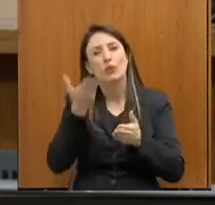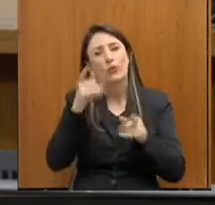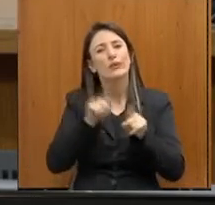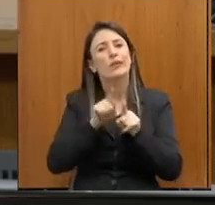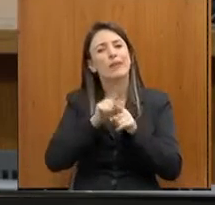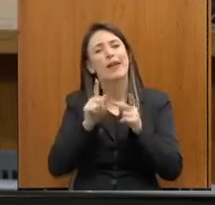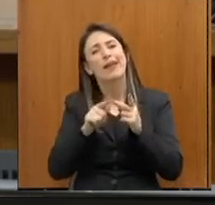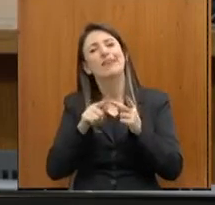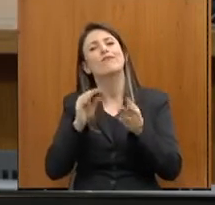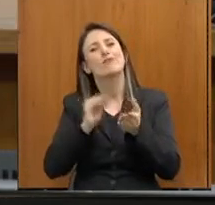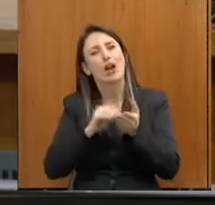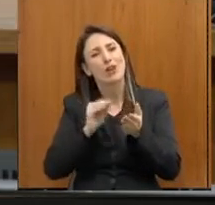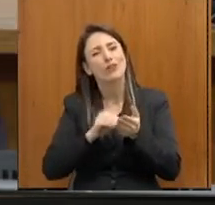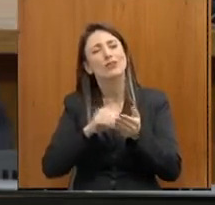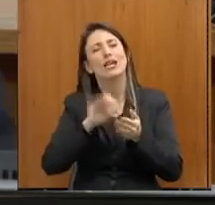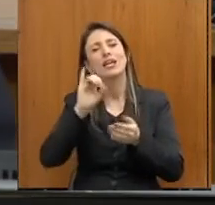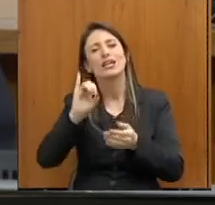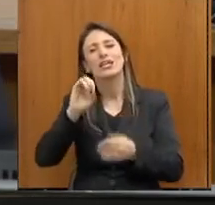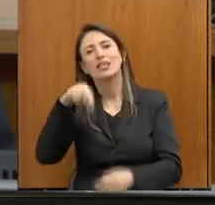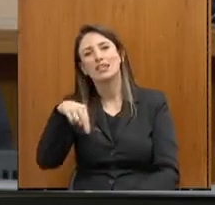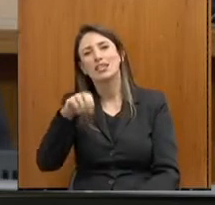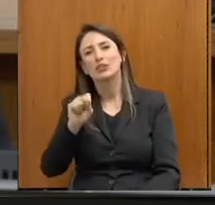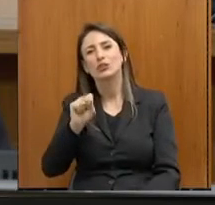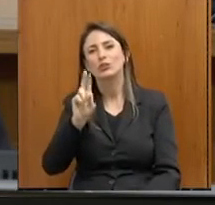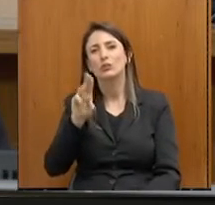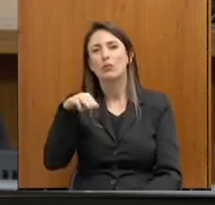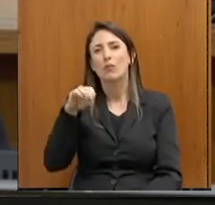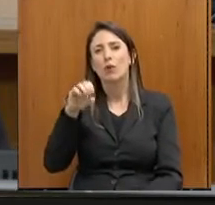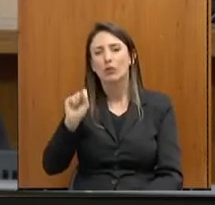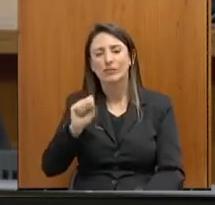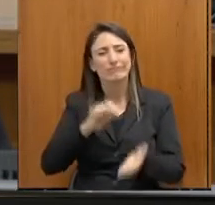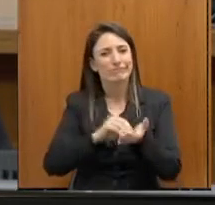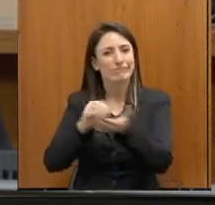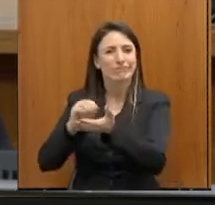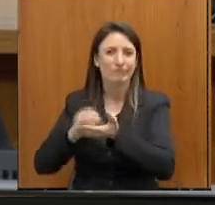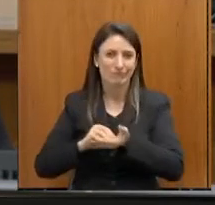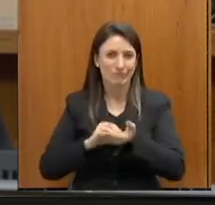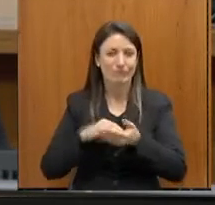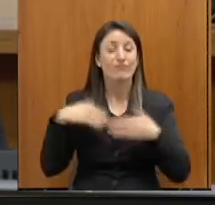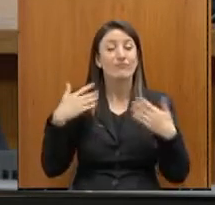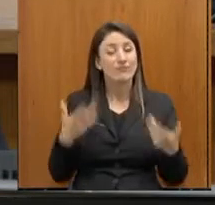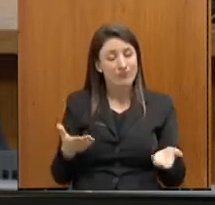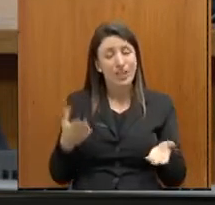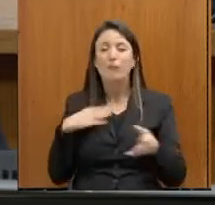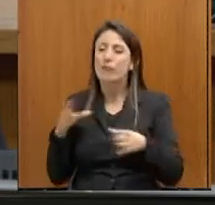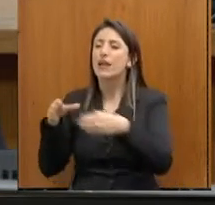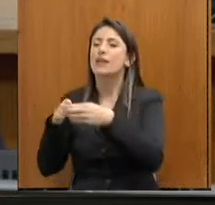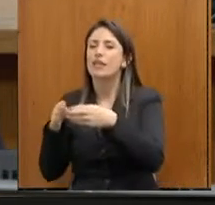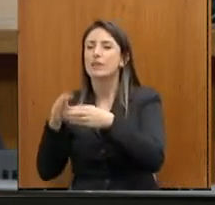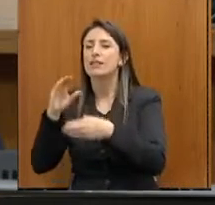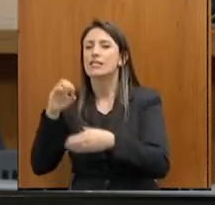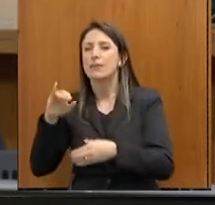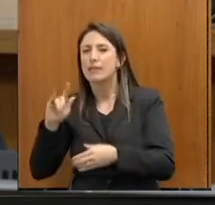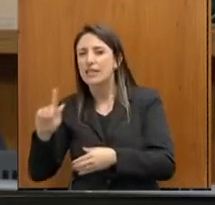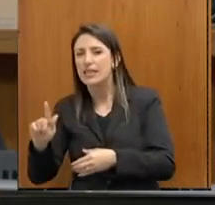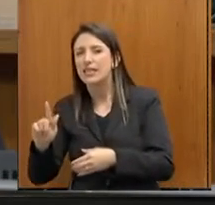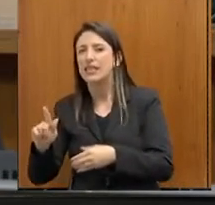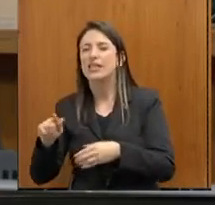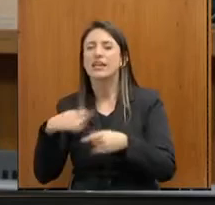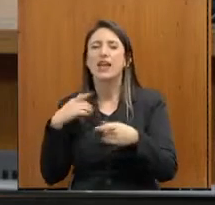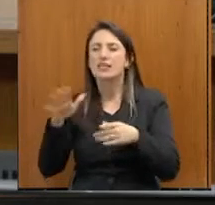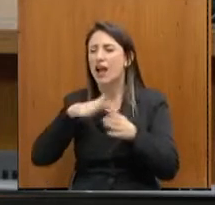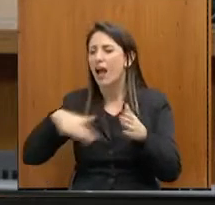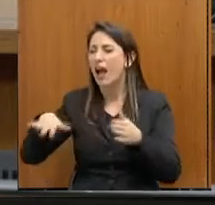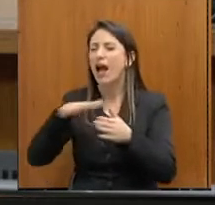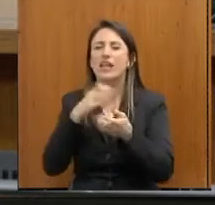insumos então É de fato daqui a equipe da Cemig né Toda a nossa área que a distribuição de